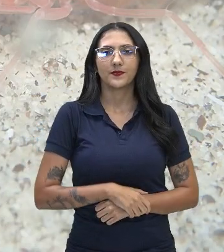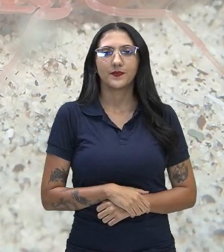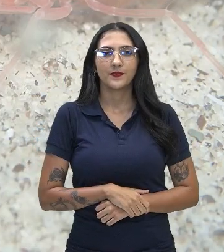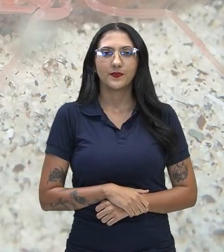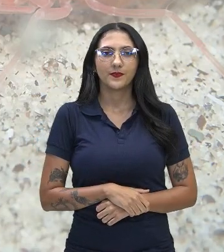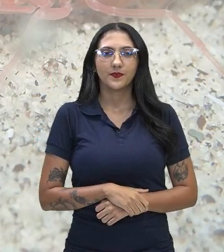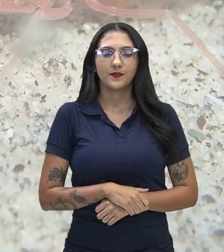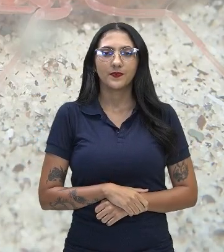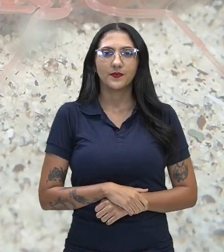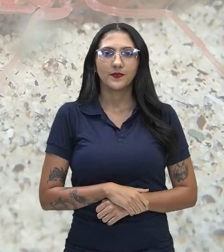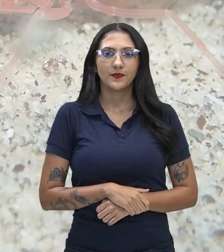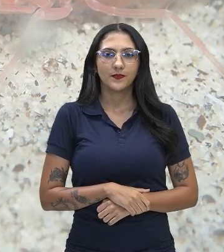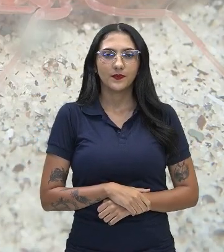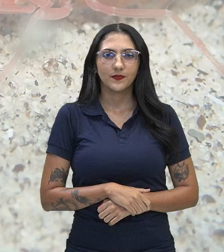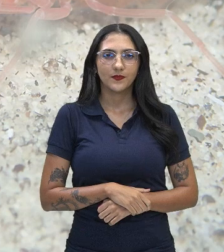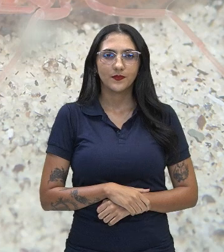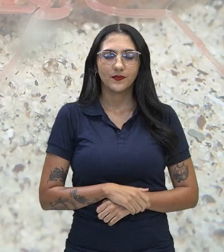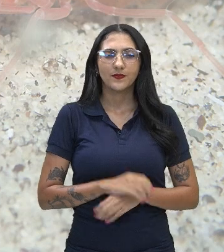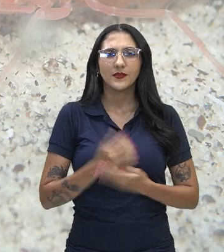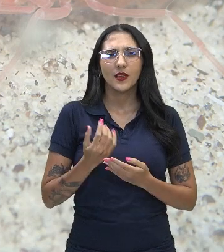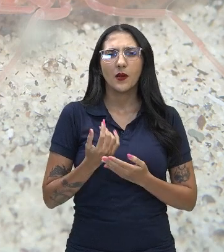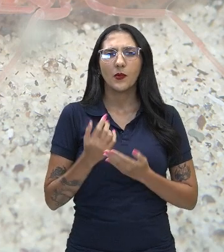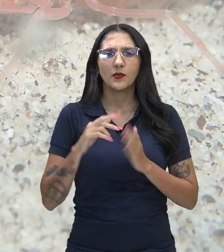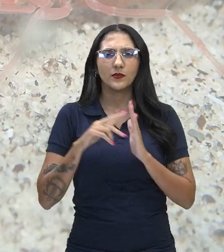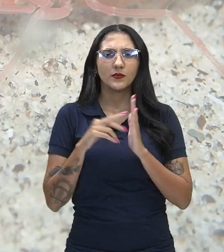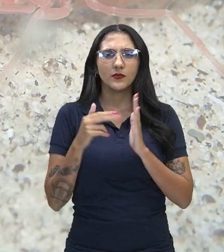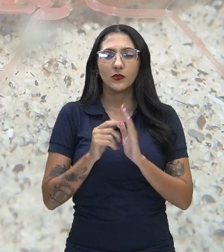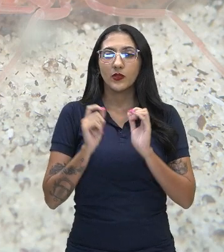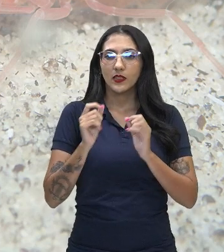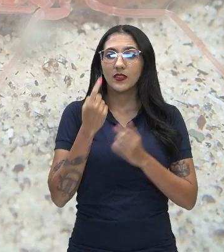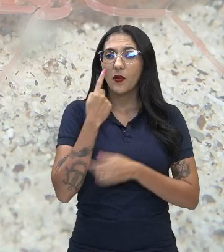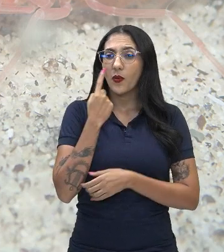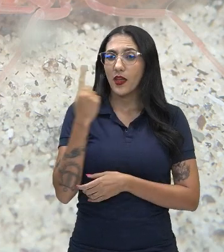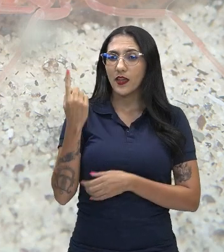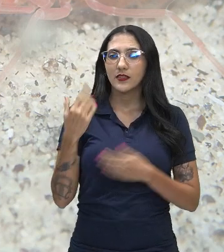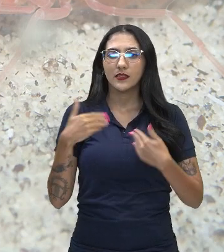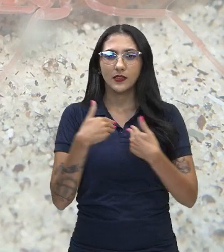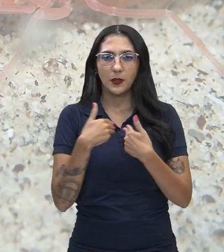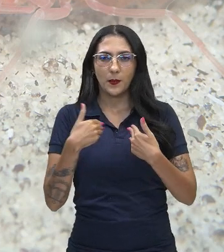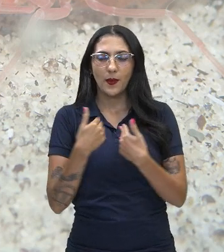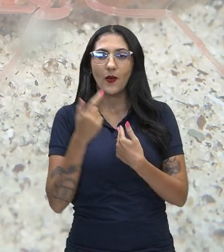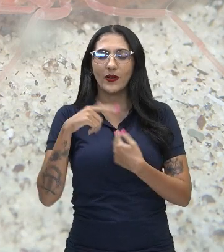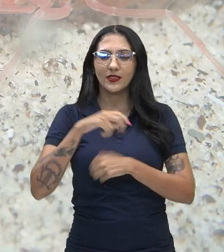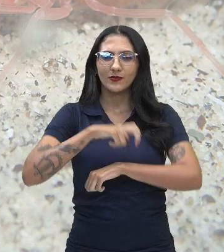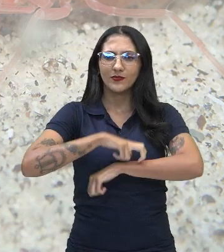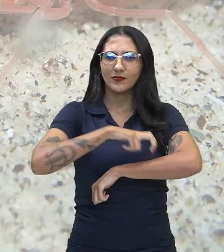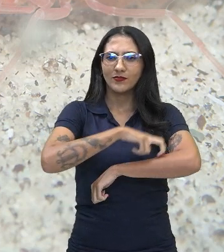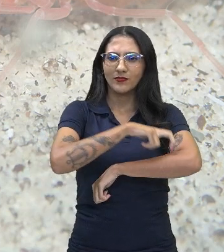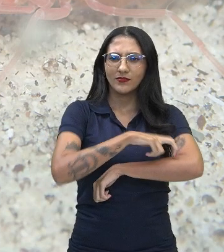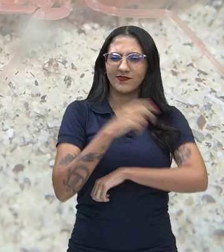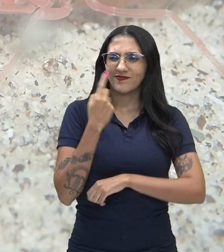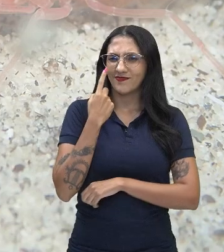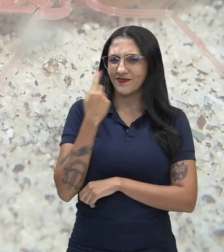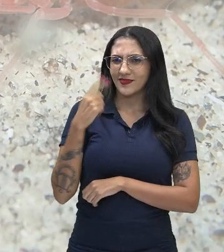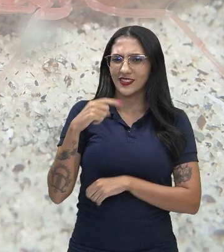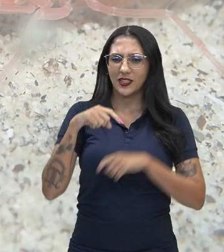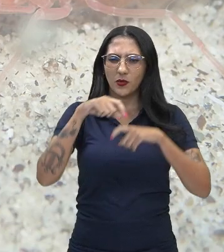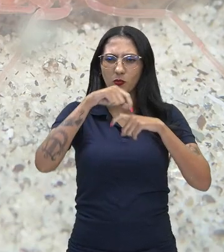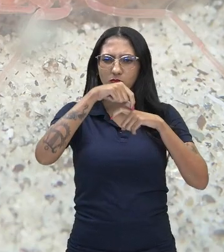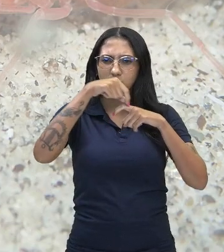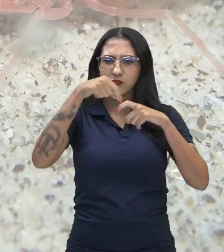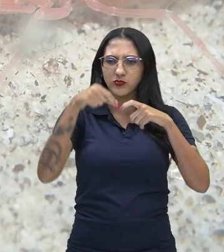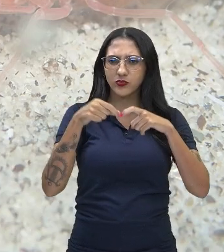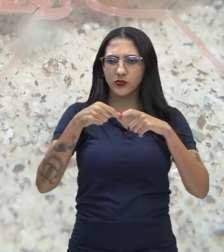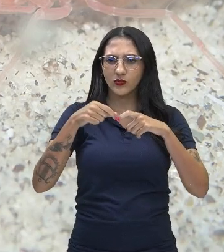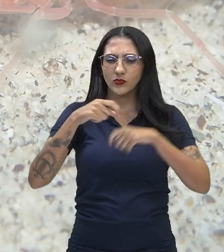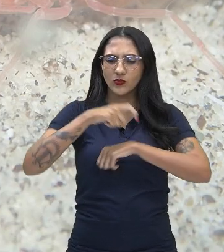camarão pistola, né. Esse camarão, ele tem essas garras deles aí, né, e ele quando